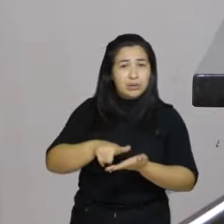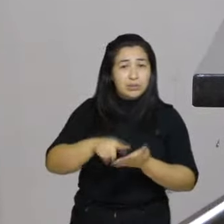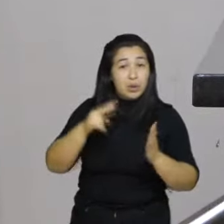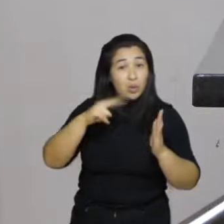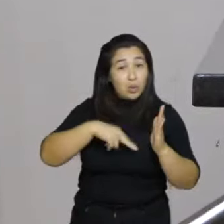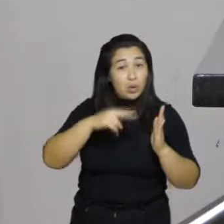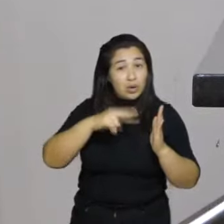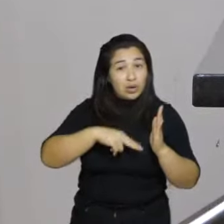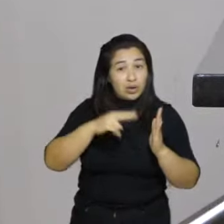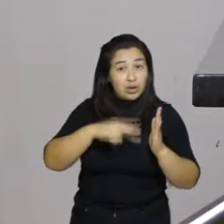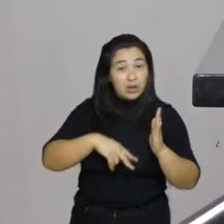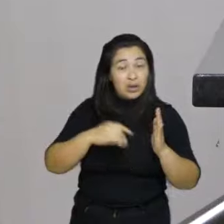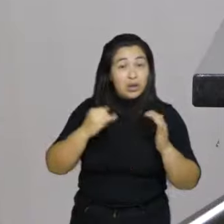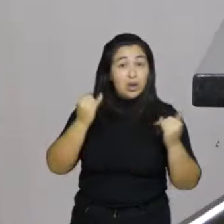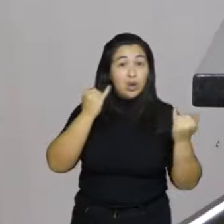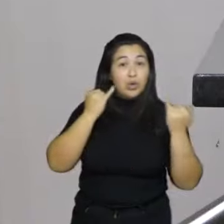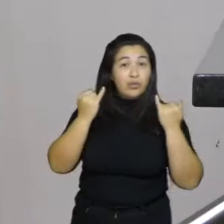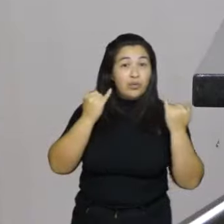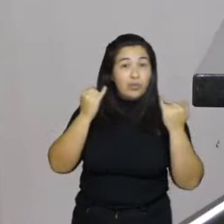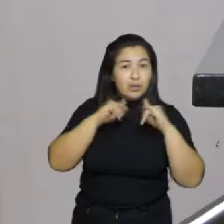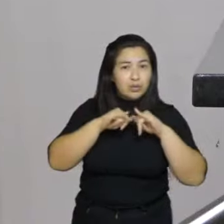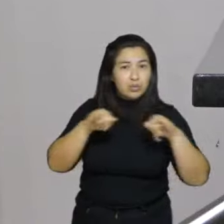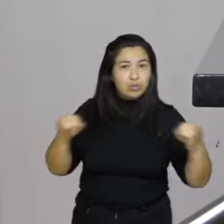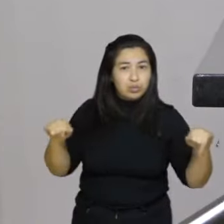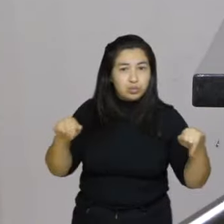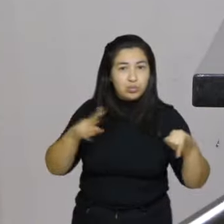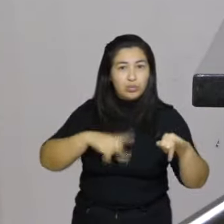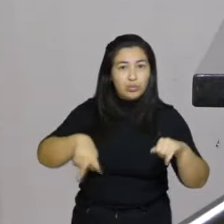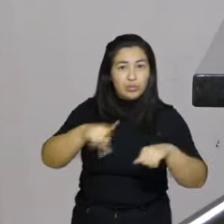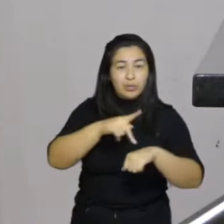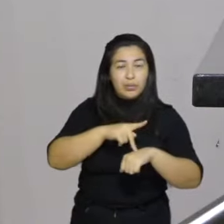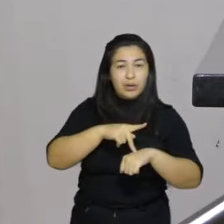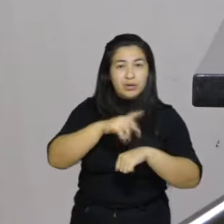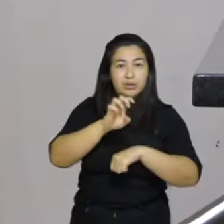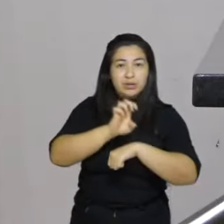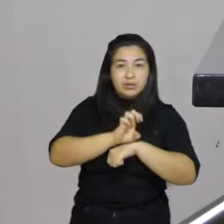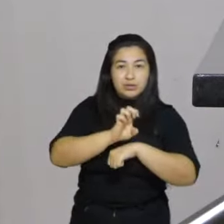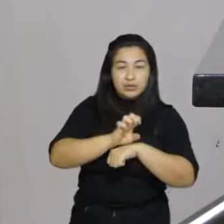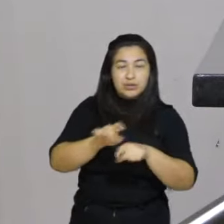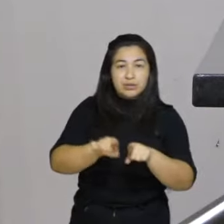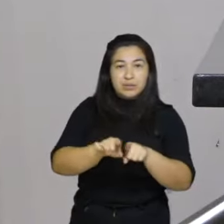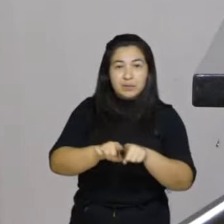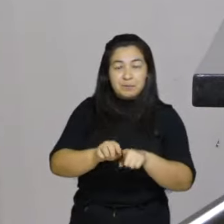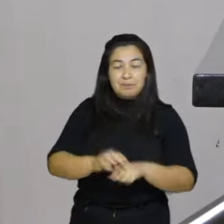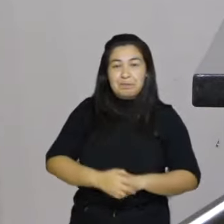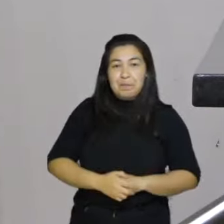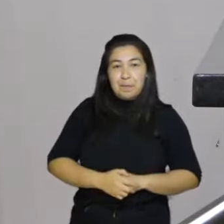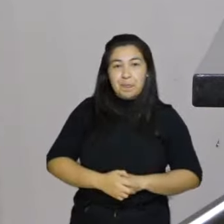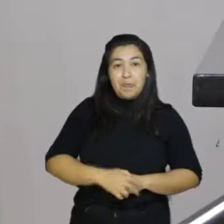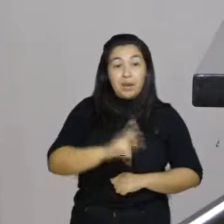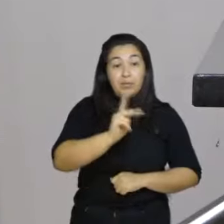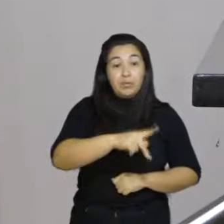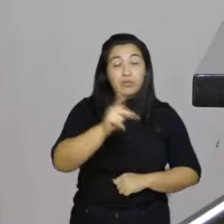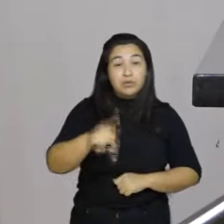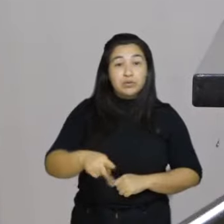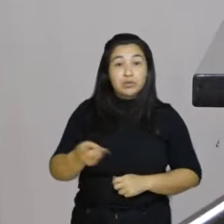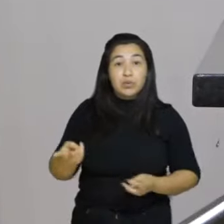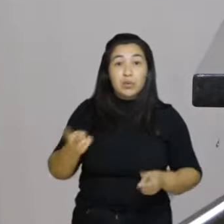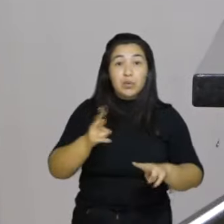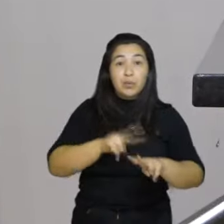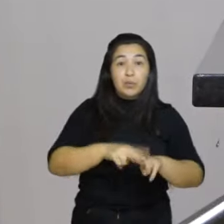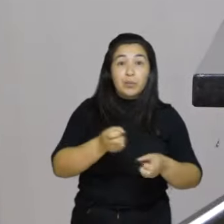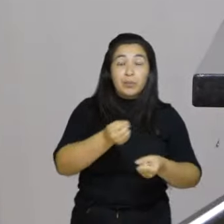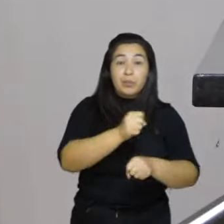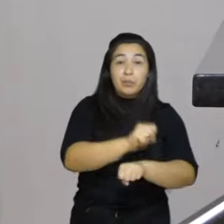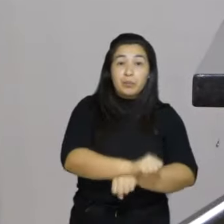o notícias do nosso país do nosso Estado professor é preso em Joinville por suspeito de